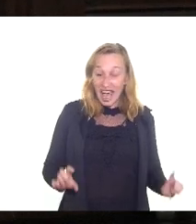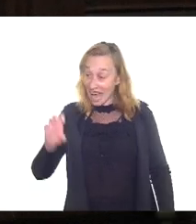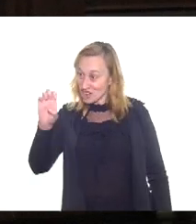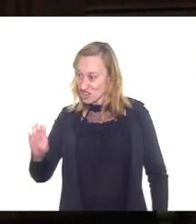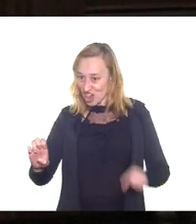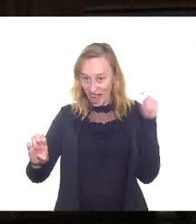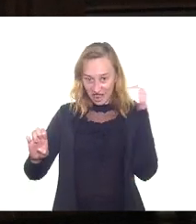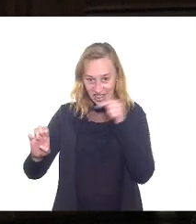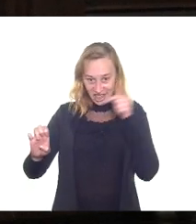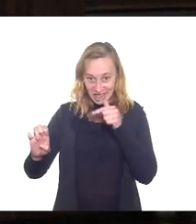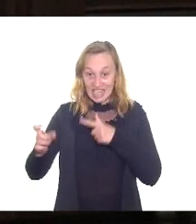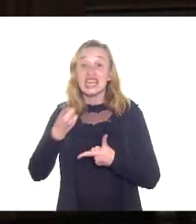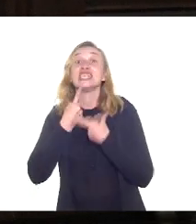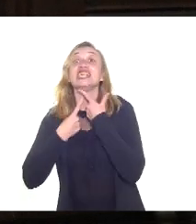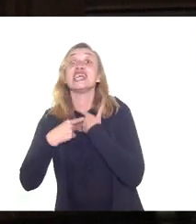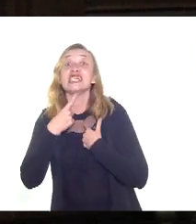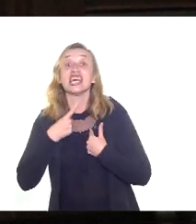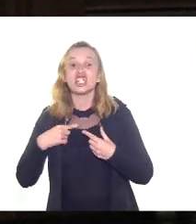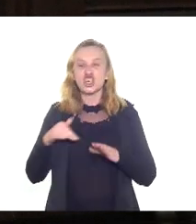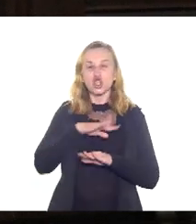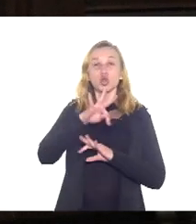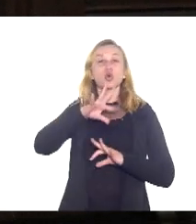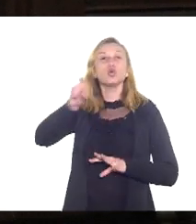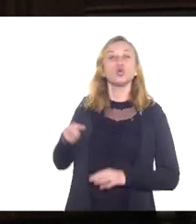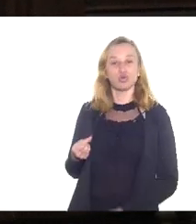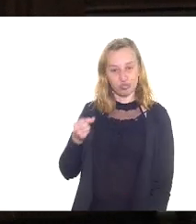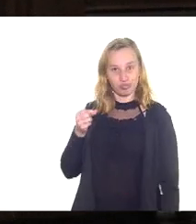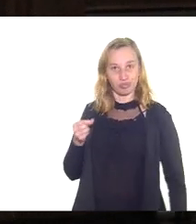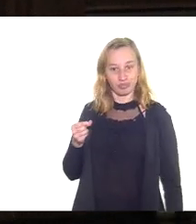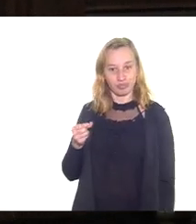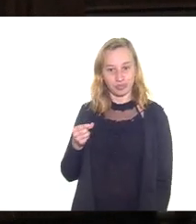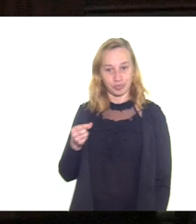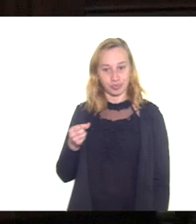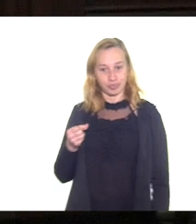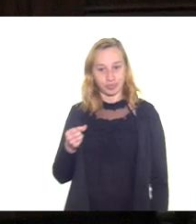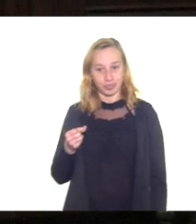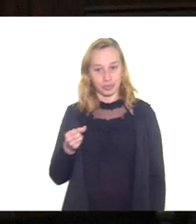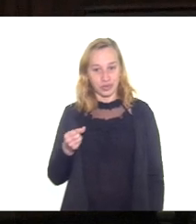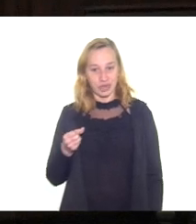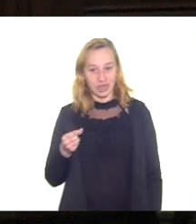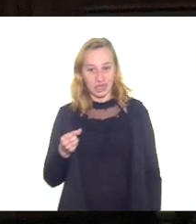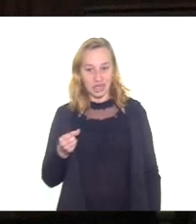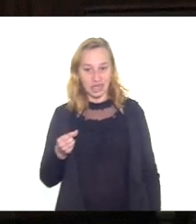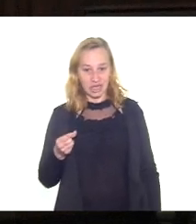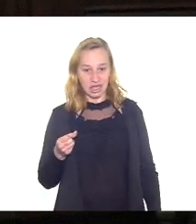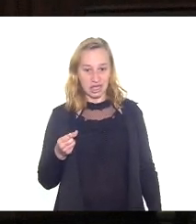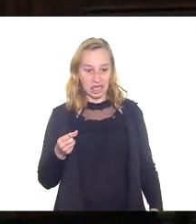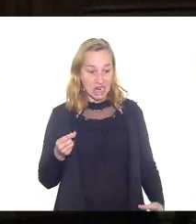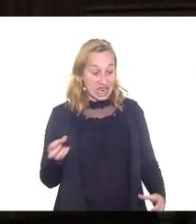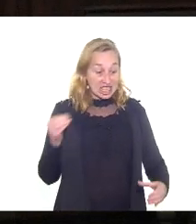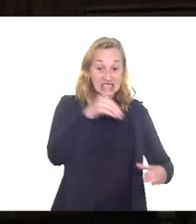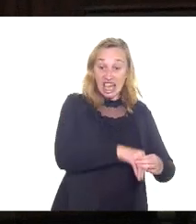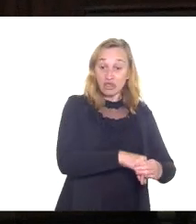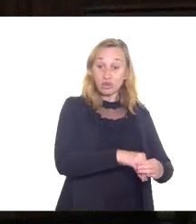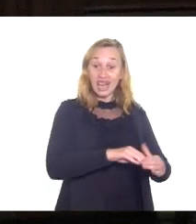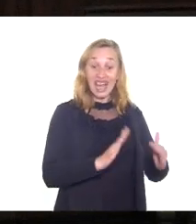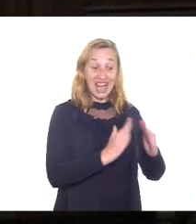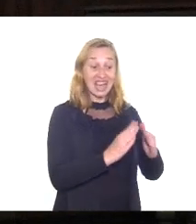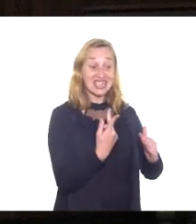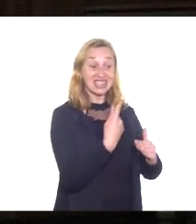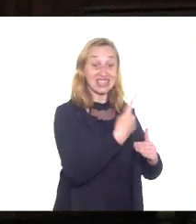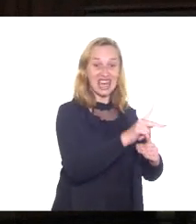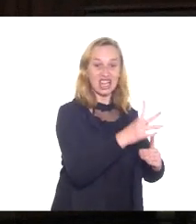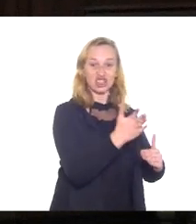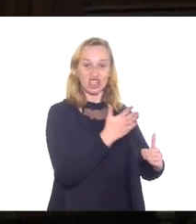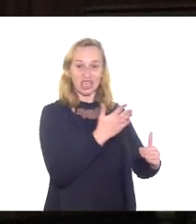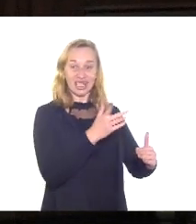esquerda, ela deseja que isso tudo entre porta dentro da nossa casa, porque na dela,